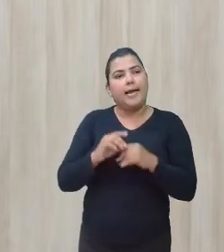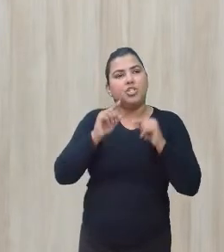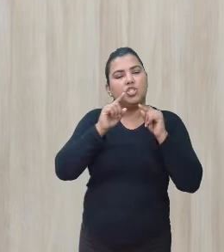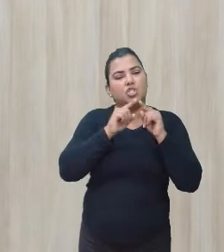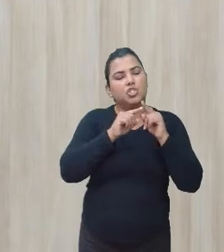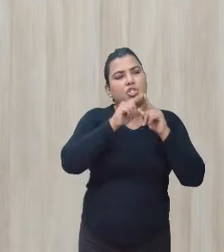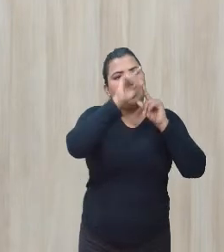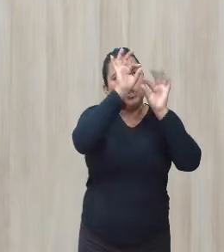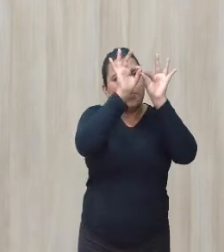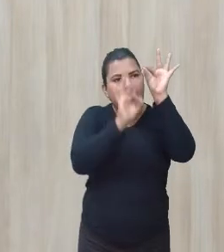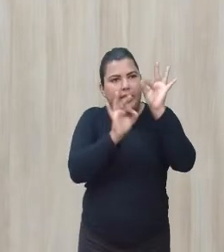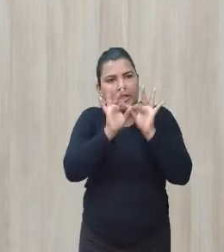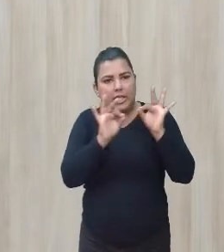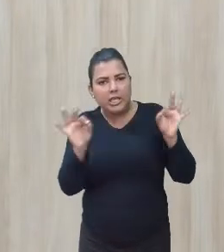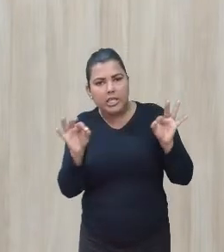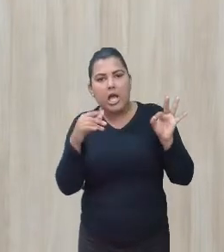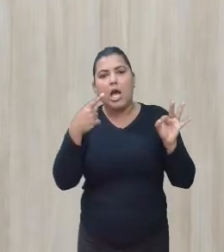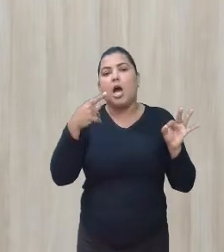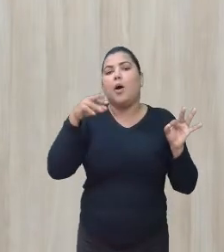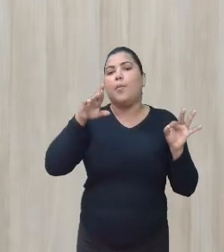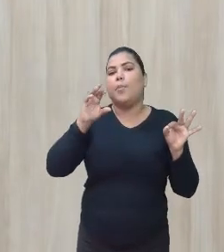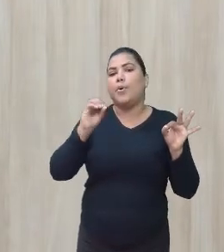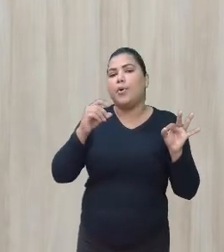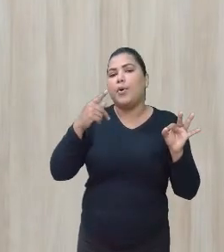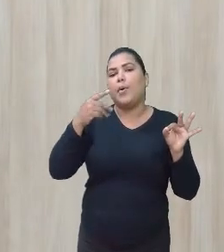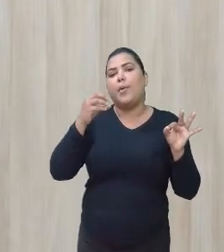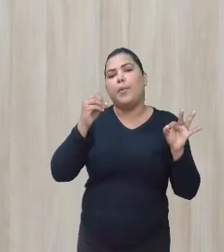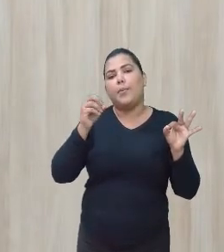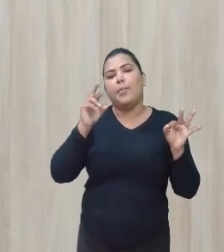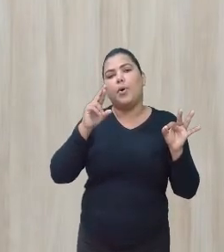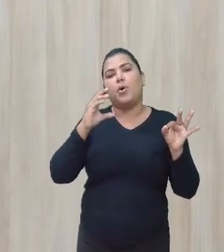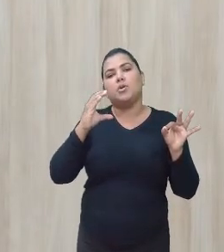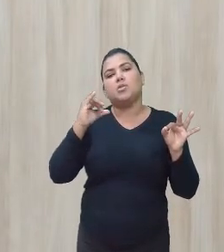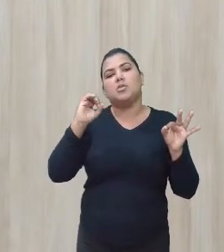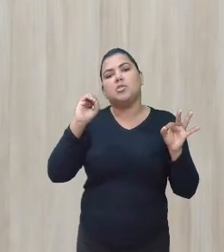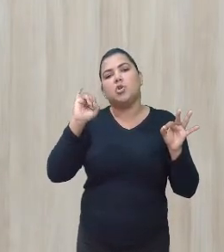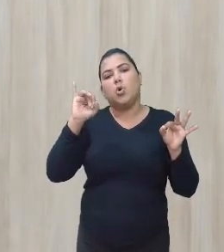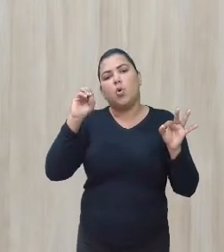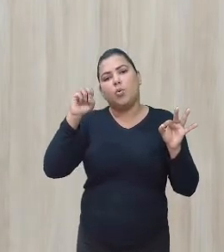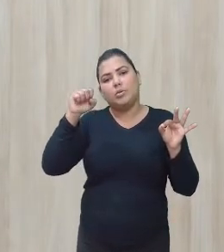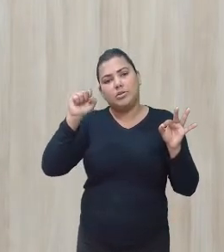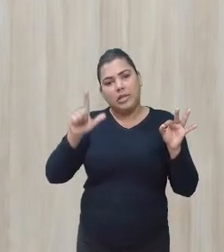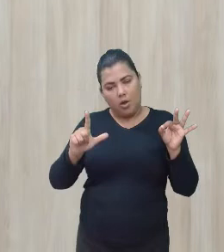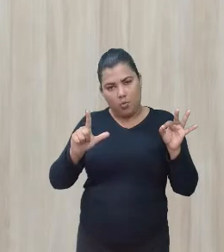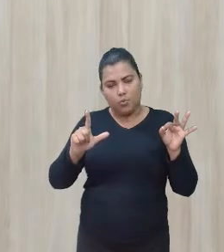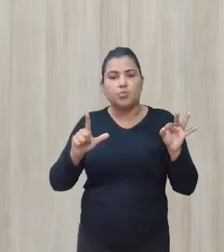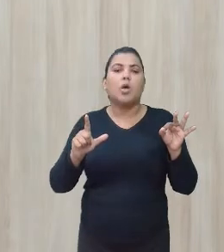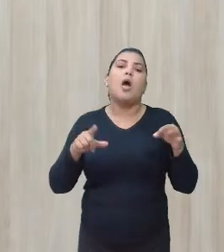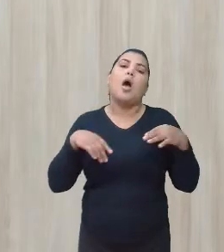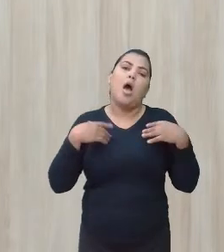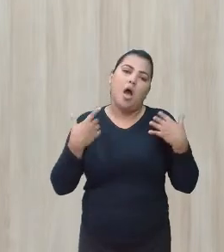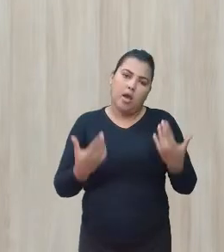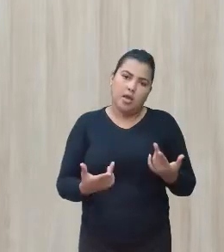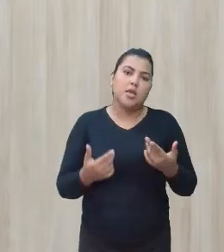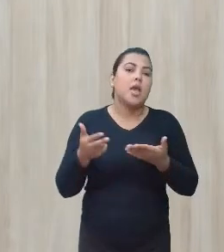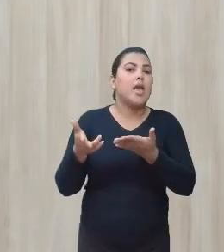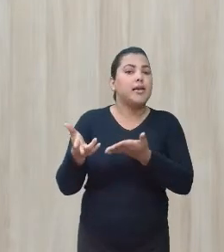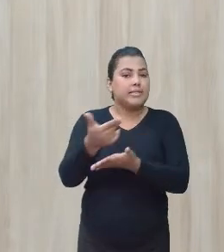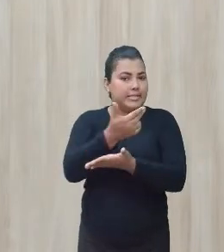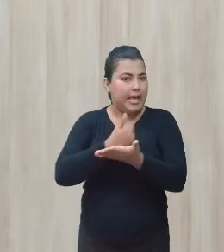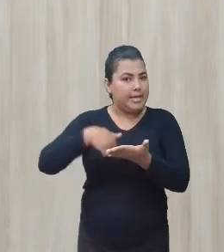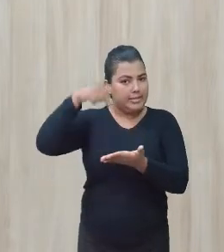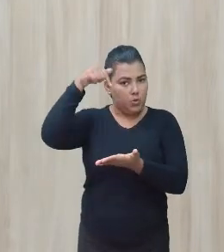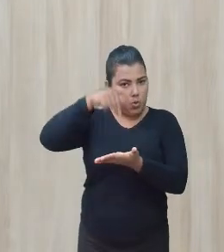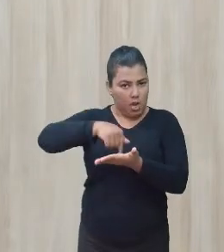sejam semelhantes. Porque se eu olho para a minha casa e eu desenho a minha casa respeitando a proporcionalidade, o desenho que estará em